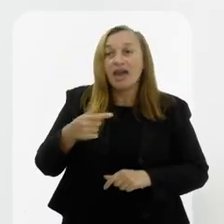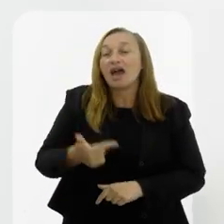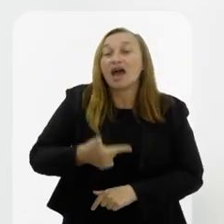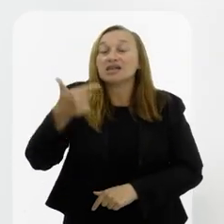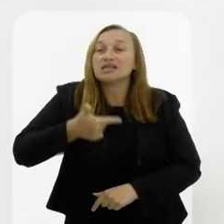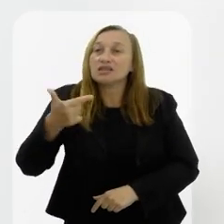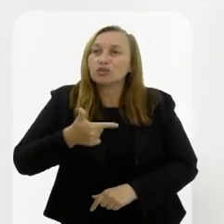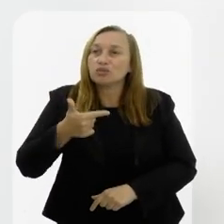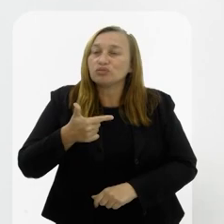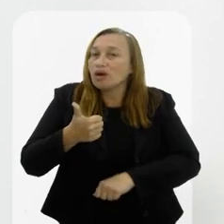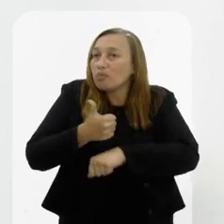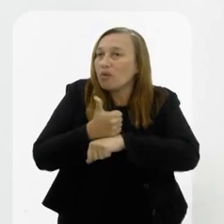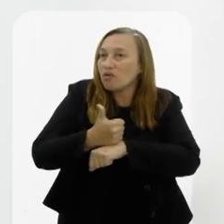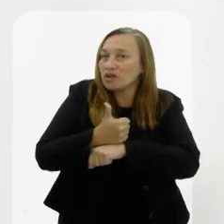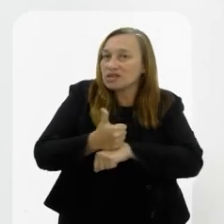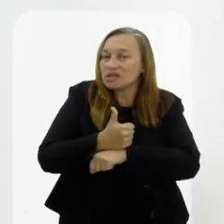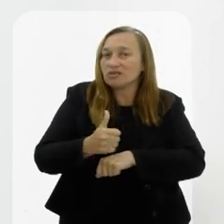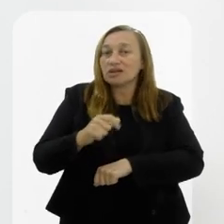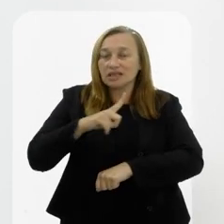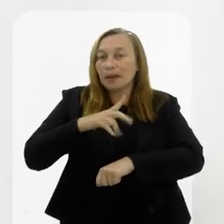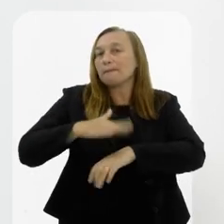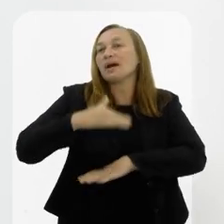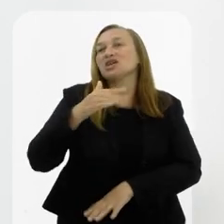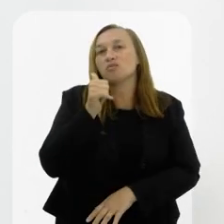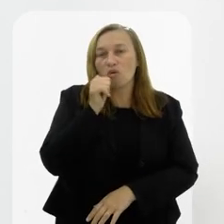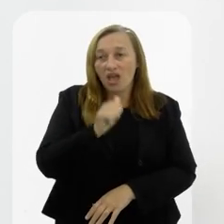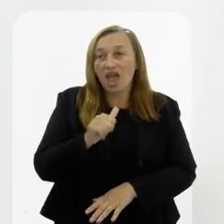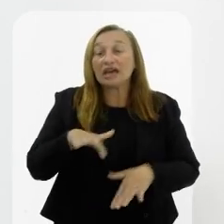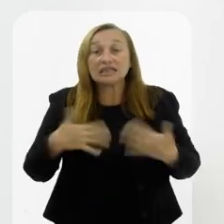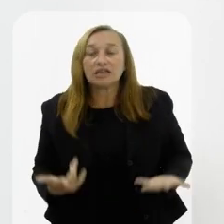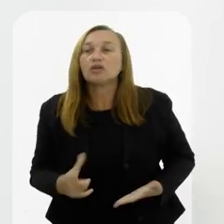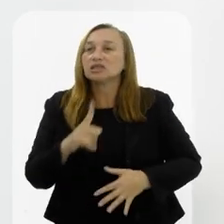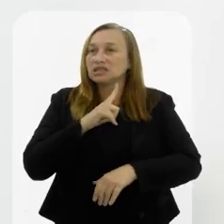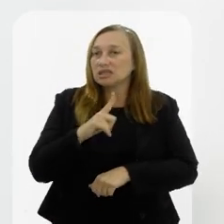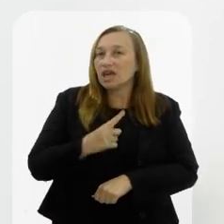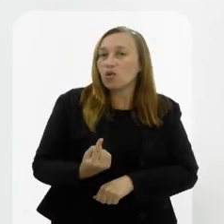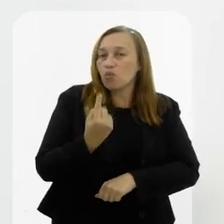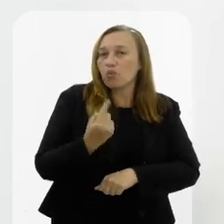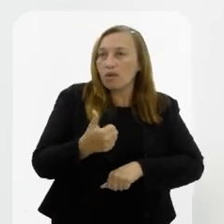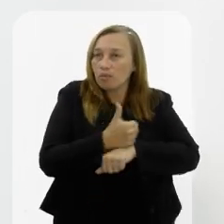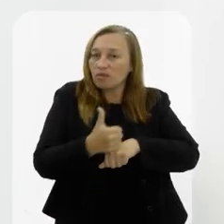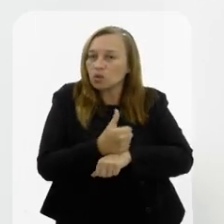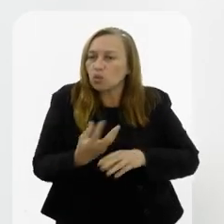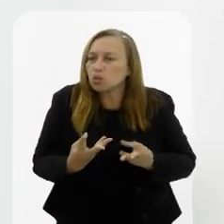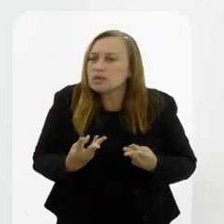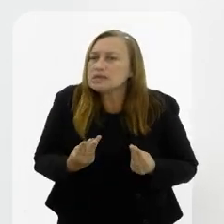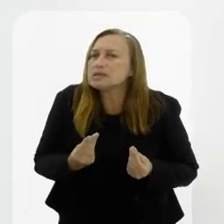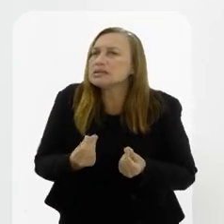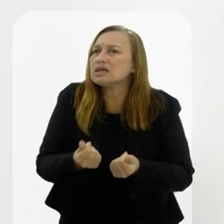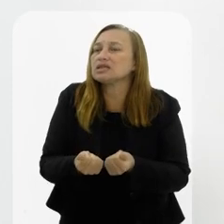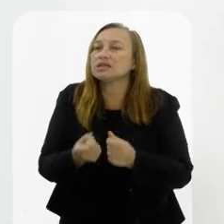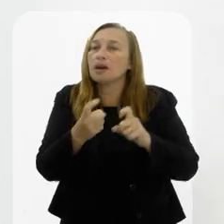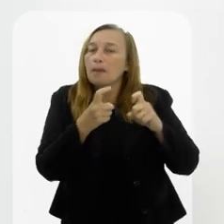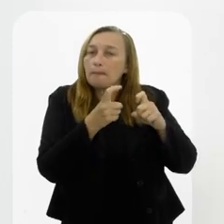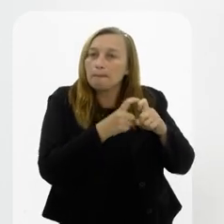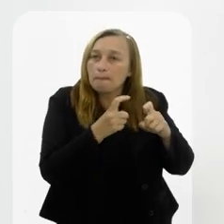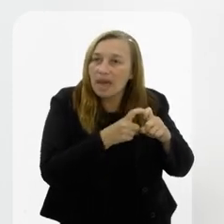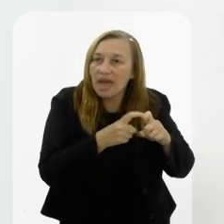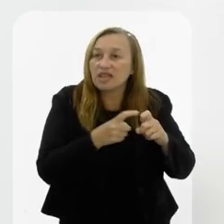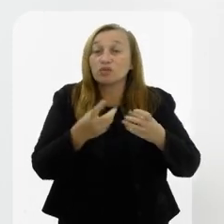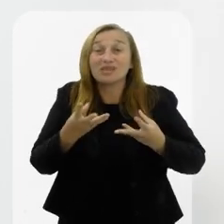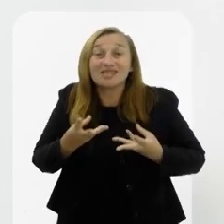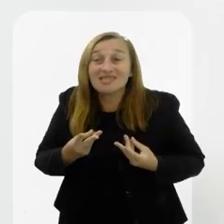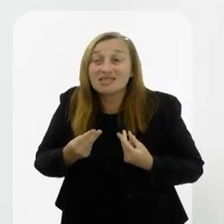a segunda profissão de maior presença feminina. Então, ter uma profissional sensível, ter um profissional